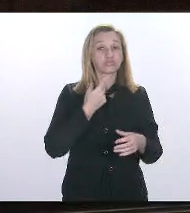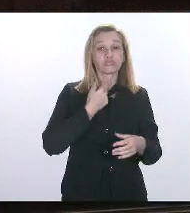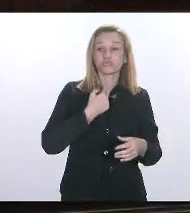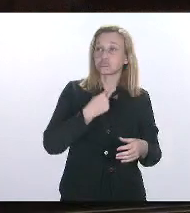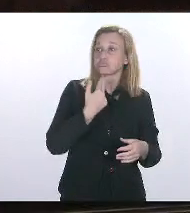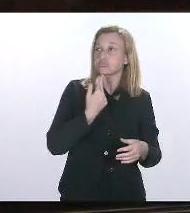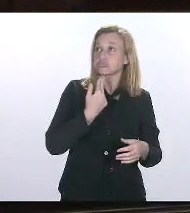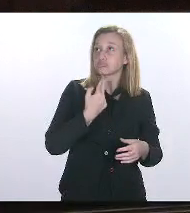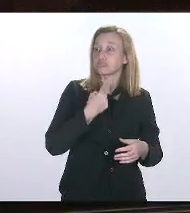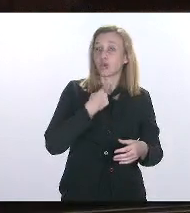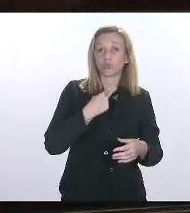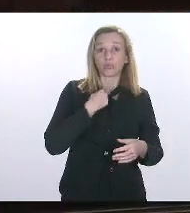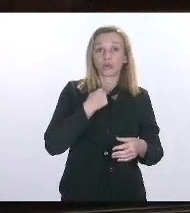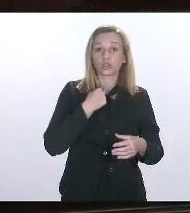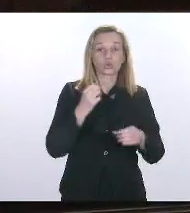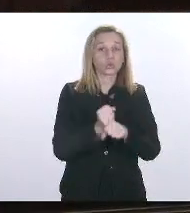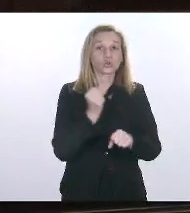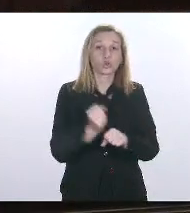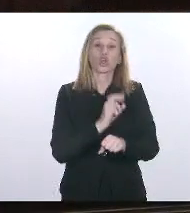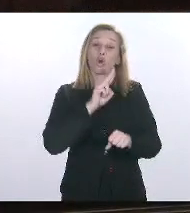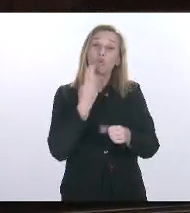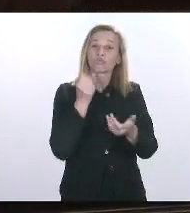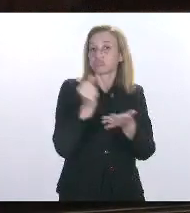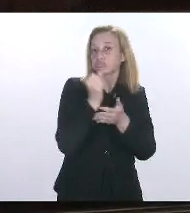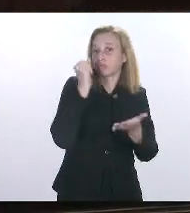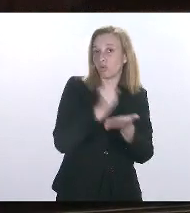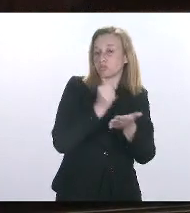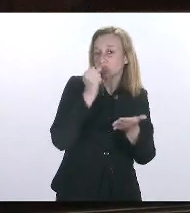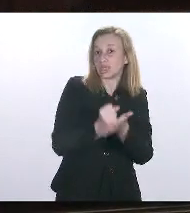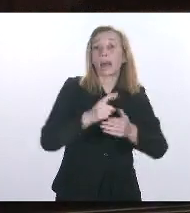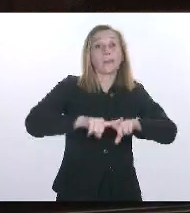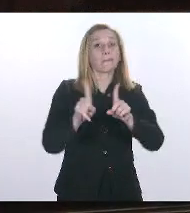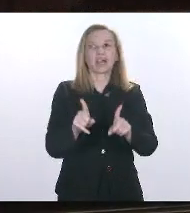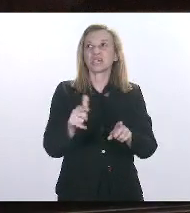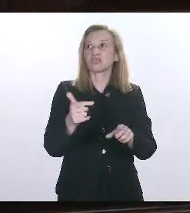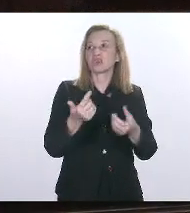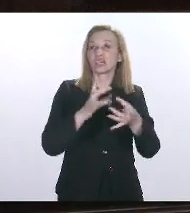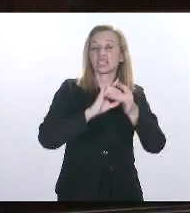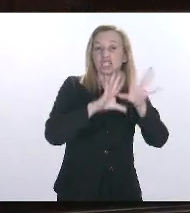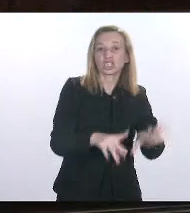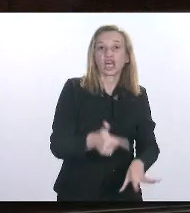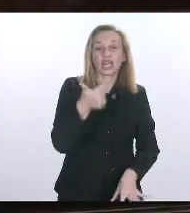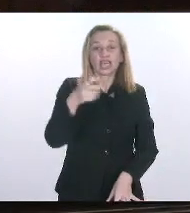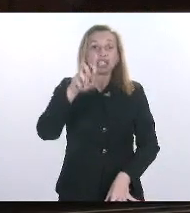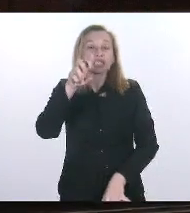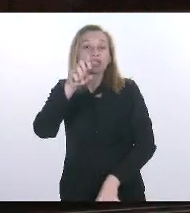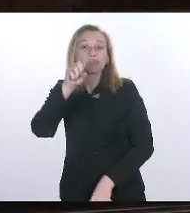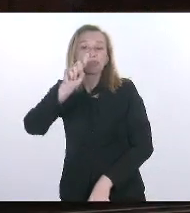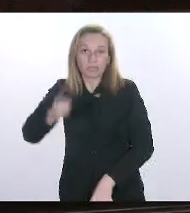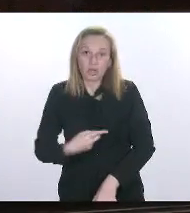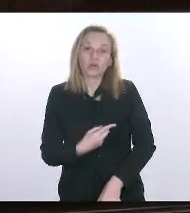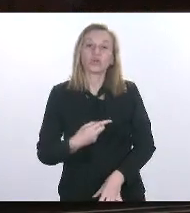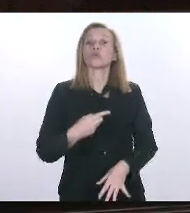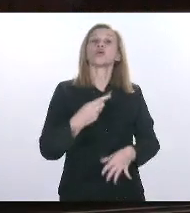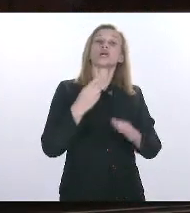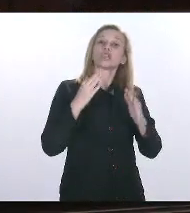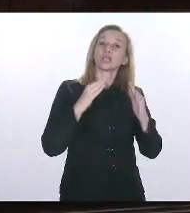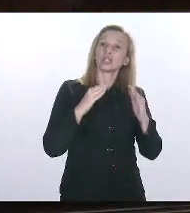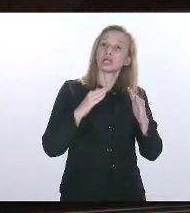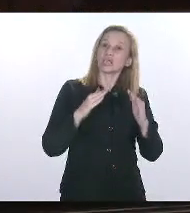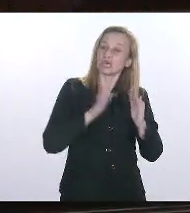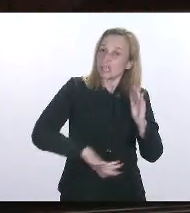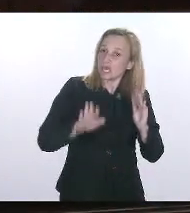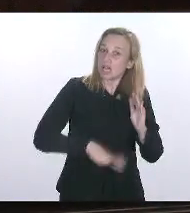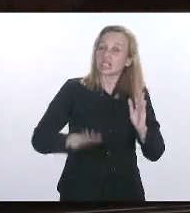construir ou contratar, ou enfim, mas não vai deixar 15 mil crianças, como a gente tem hoje, em creches